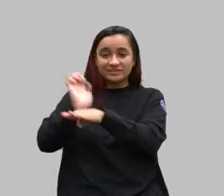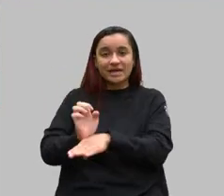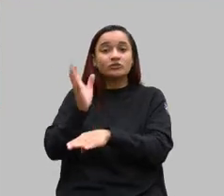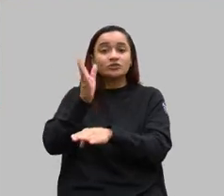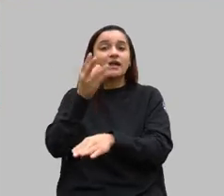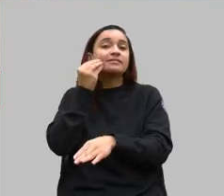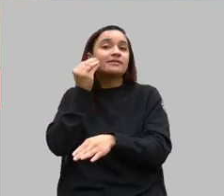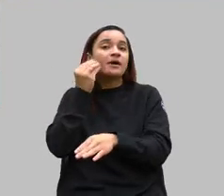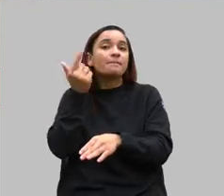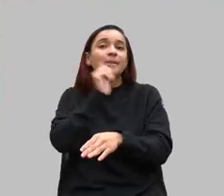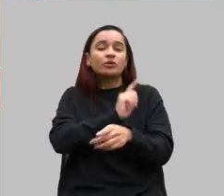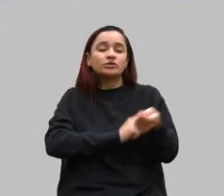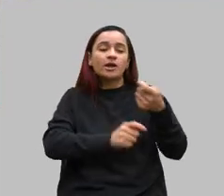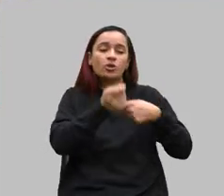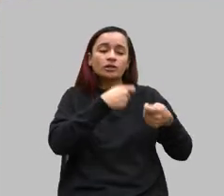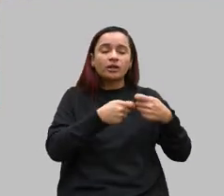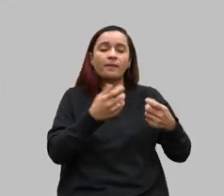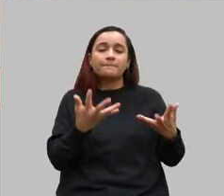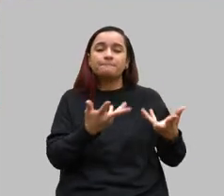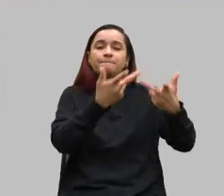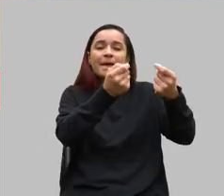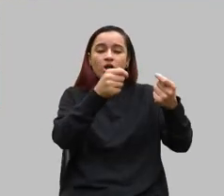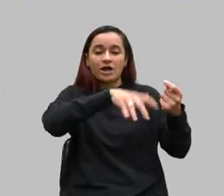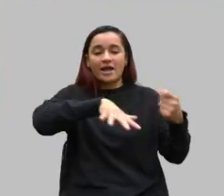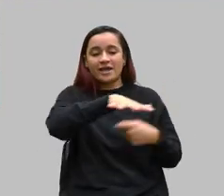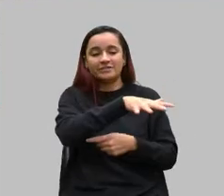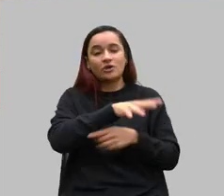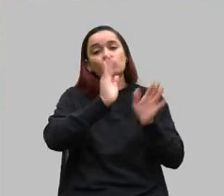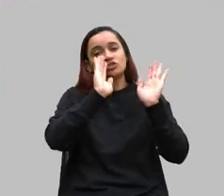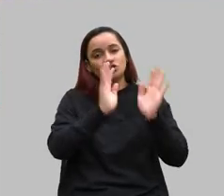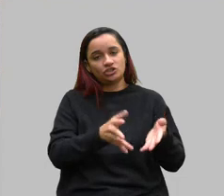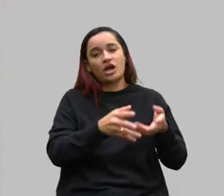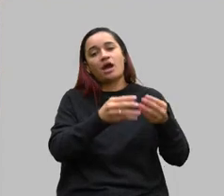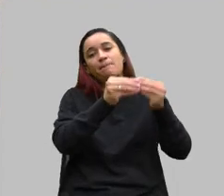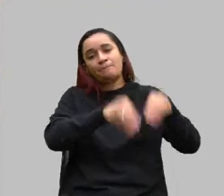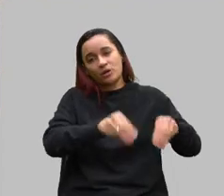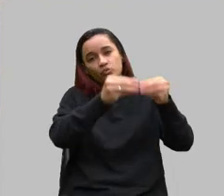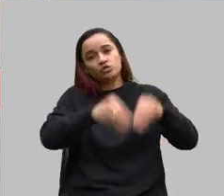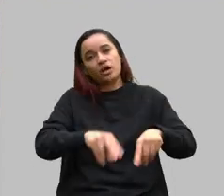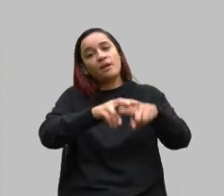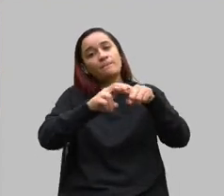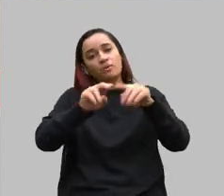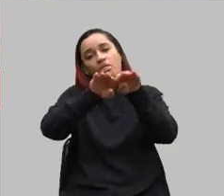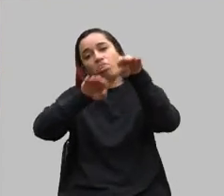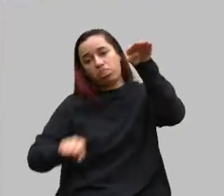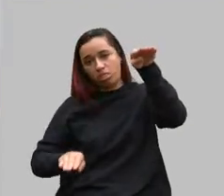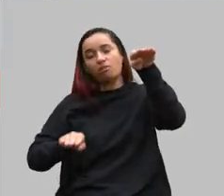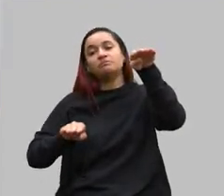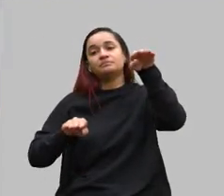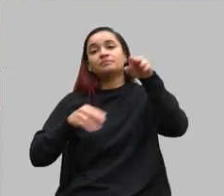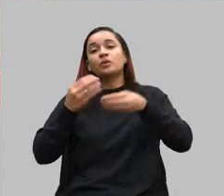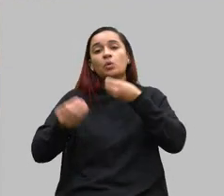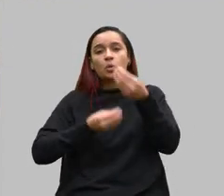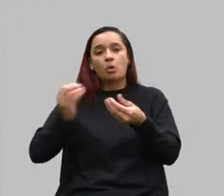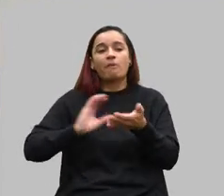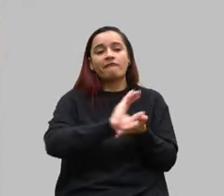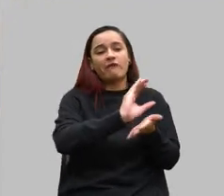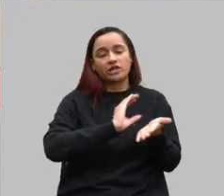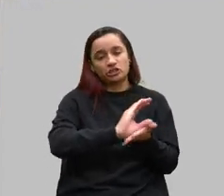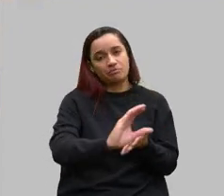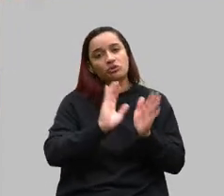melhores paraas nossas regiões tão impactadas por essa discrepância absoluta na perspectiva de investimento que tá